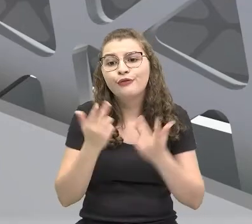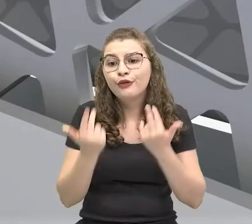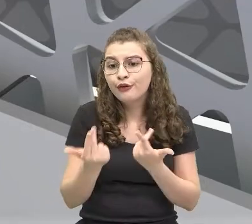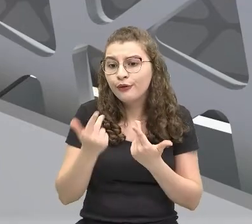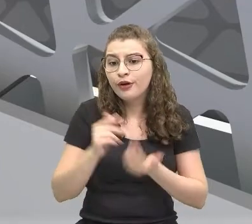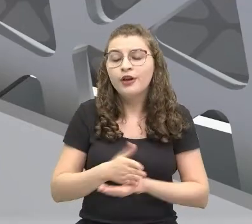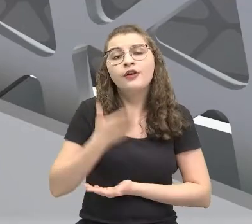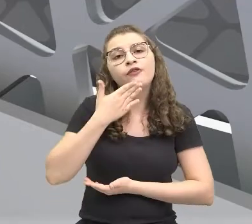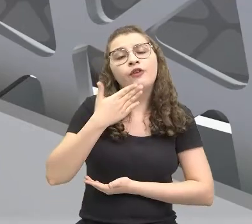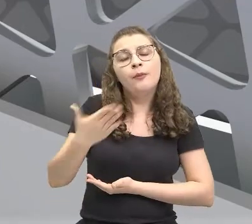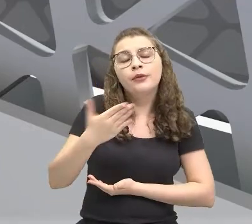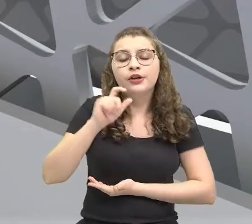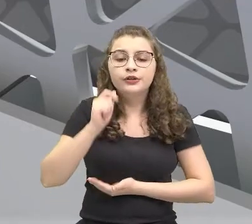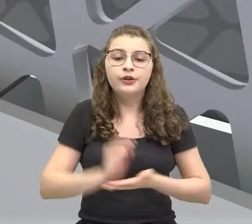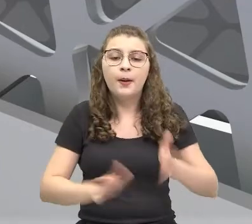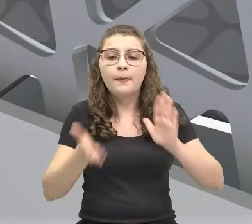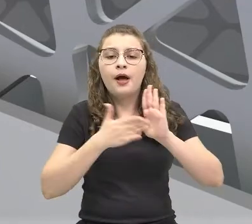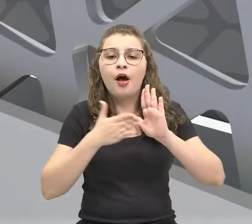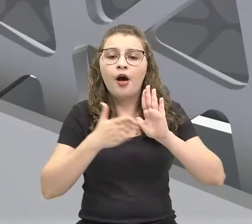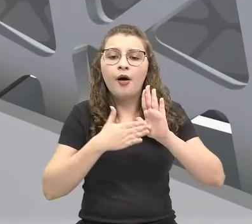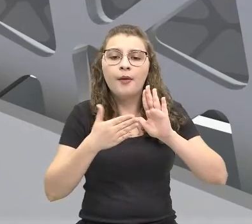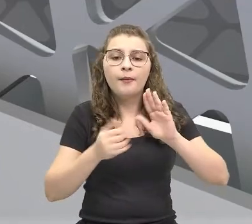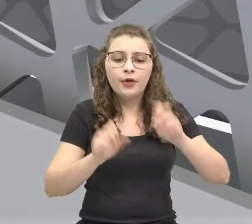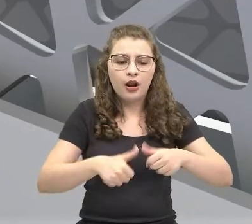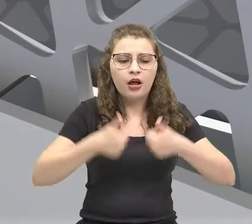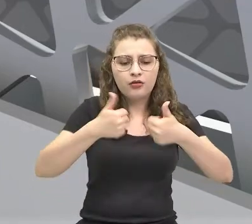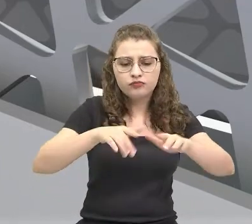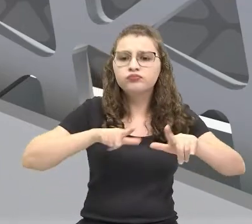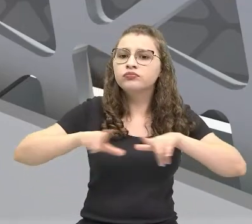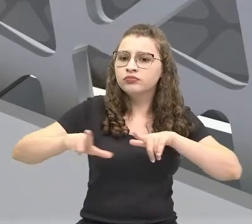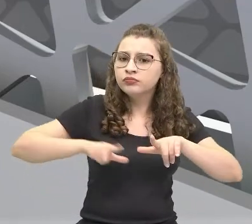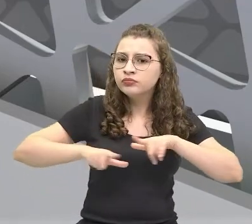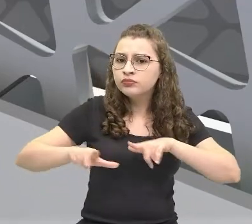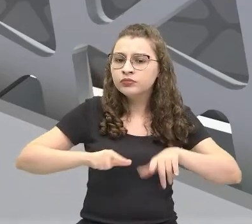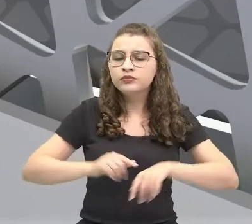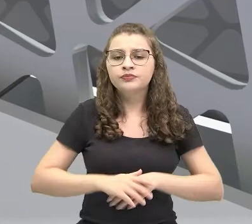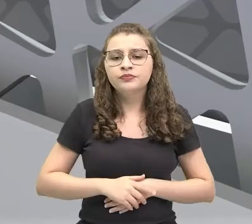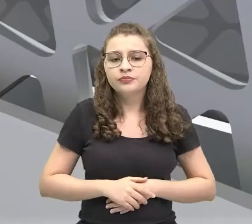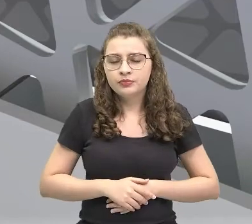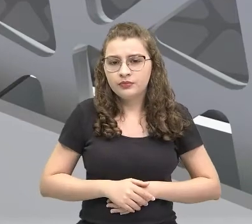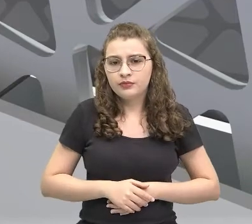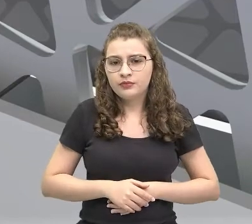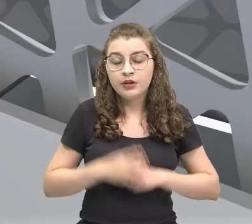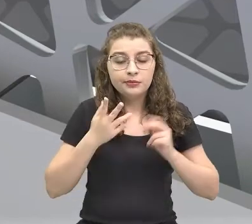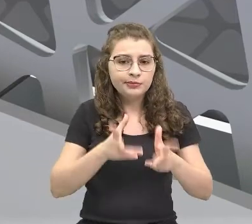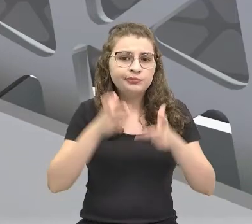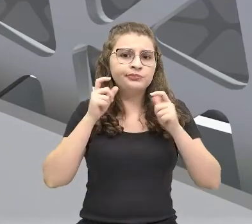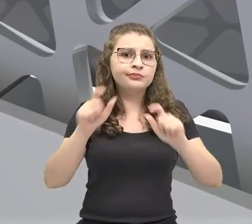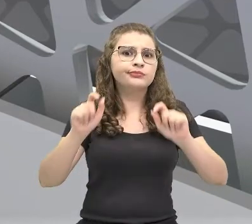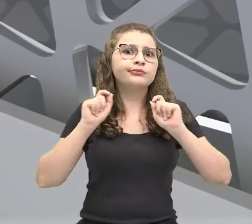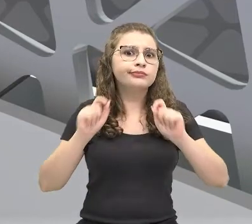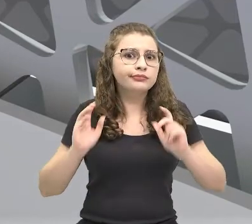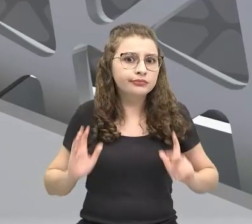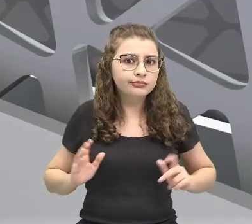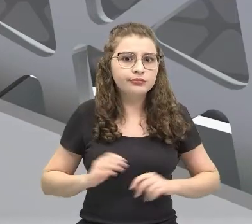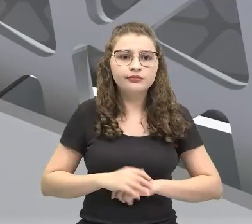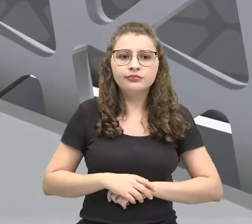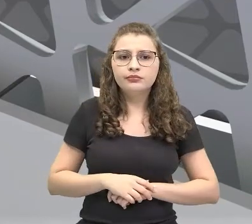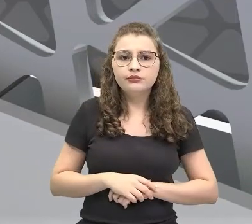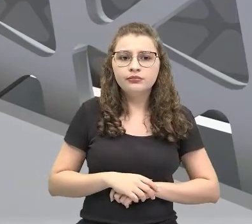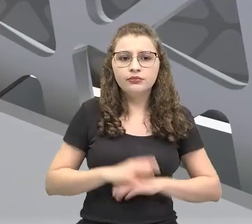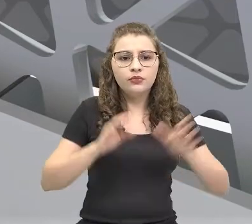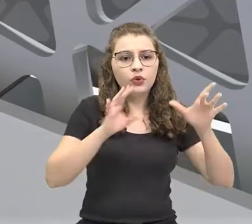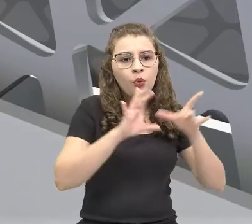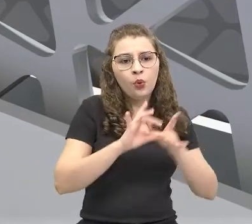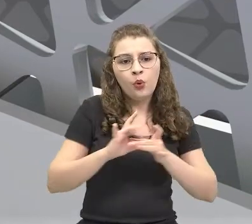reivindicar melhores condições de trabalho. E o que a gente pode observar com isso tudo? que o